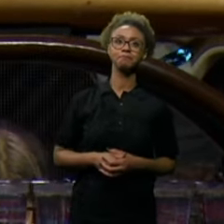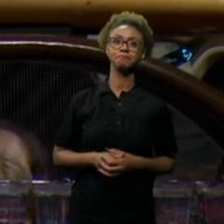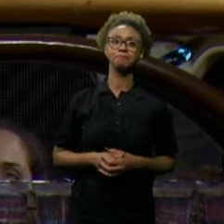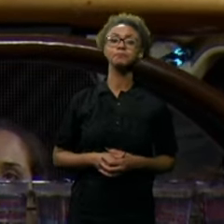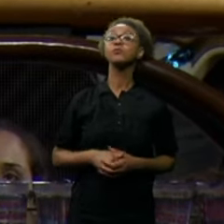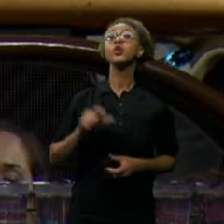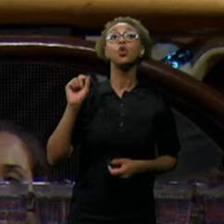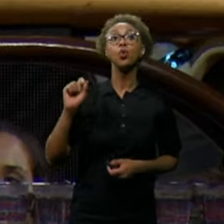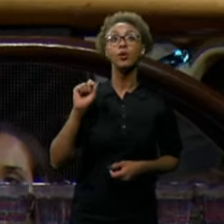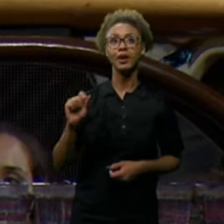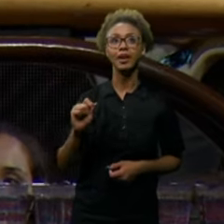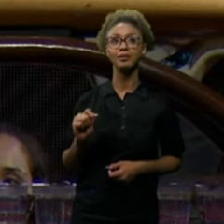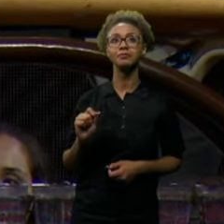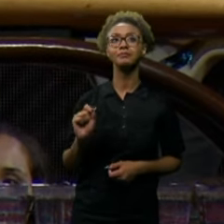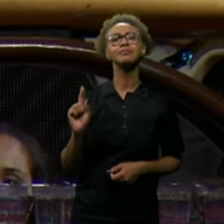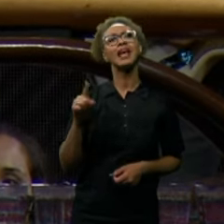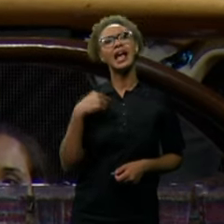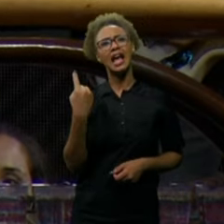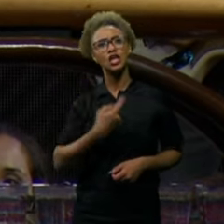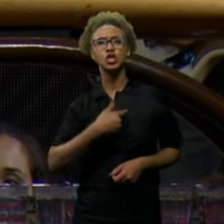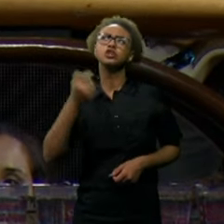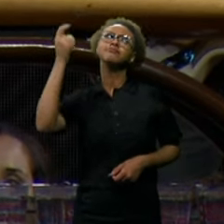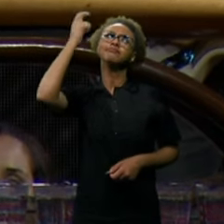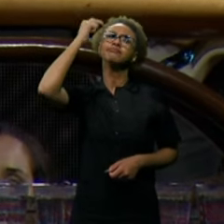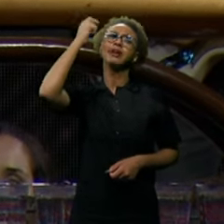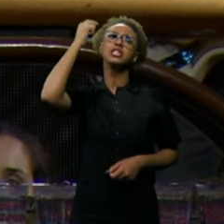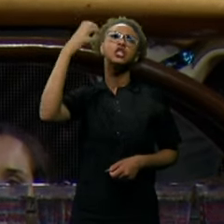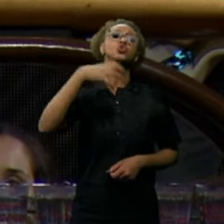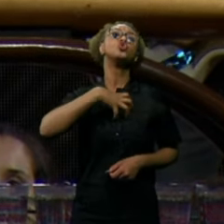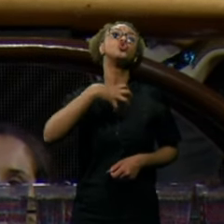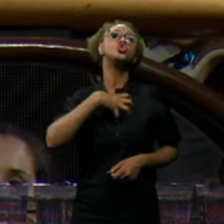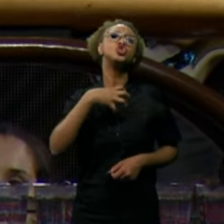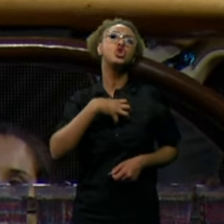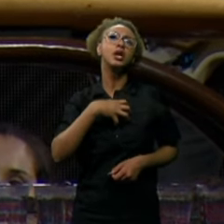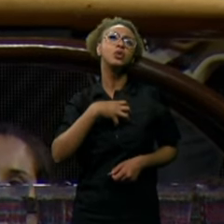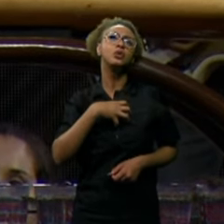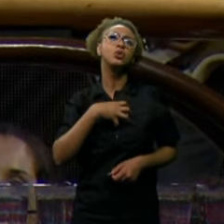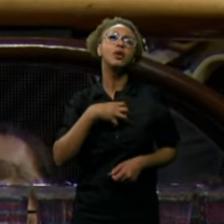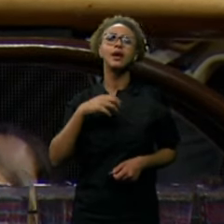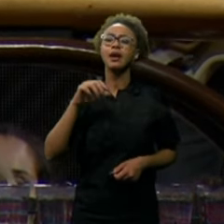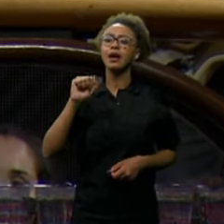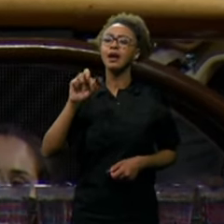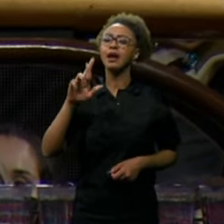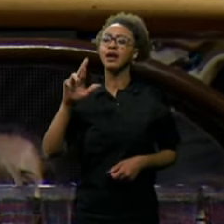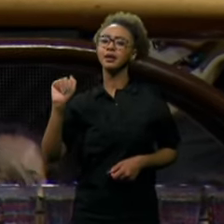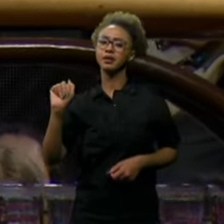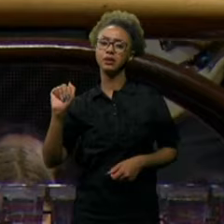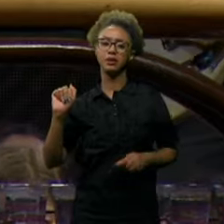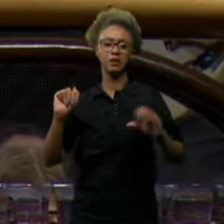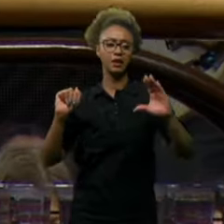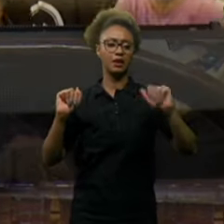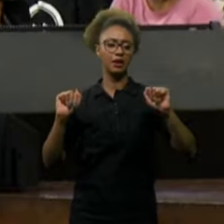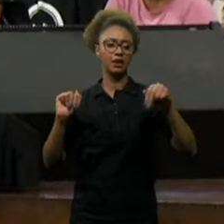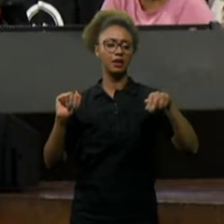é que a Anna a nossa fonética EA tela do Hebreu parece com Canaã porque tem a mesma fonética final Aranha